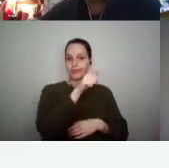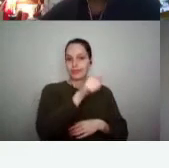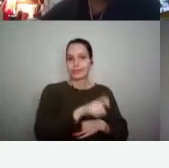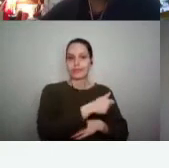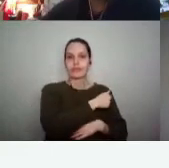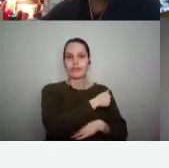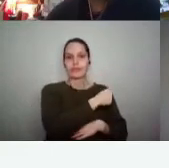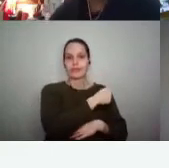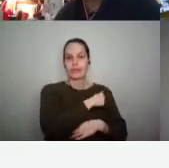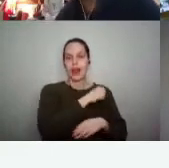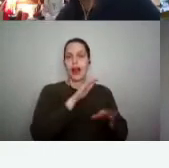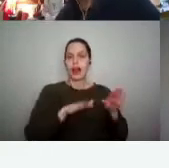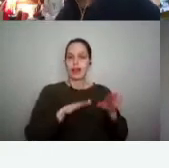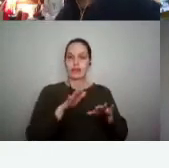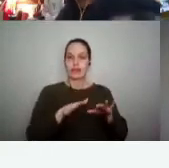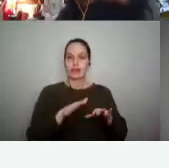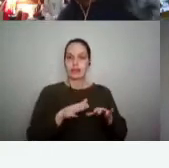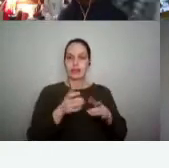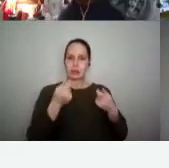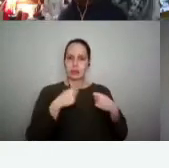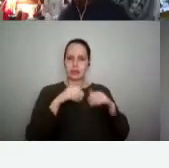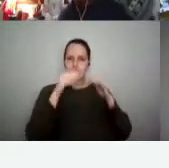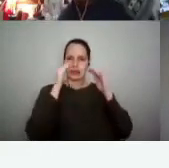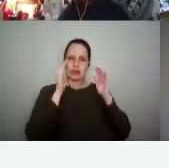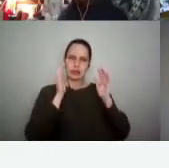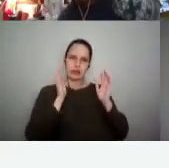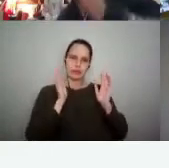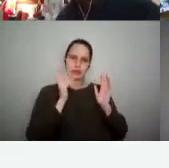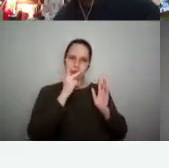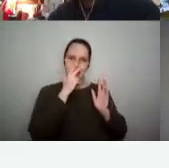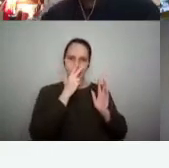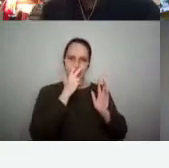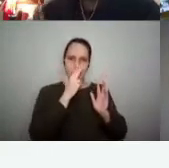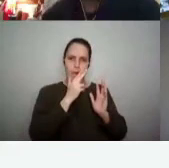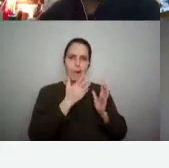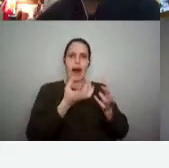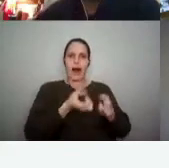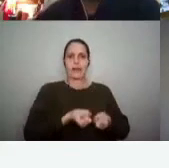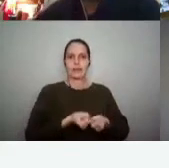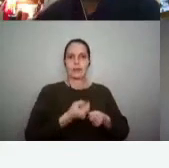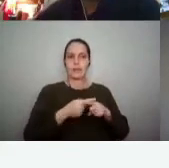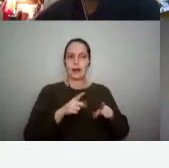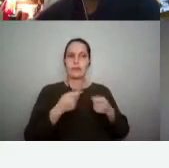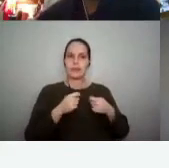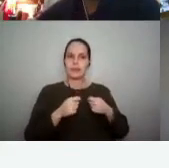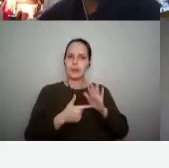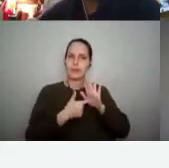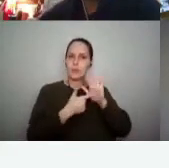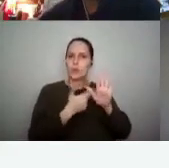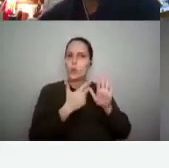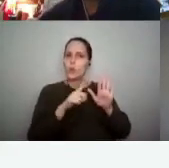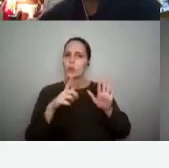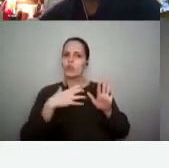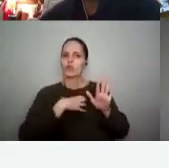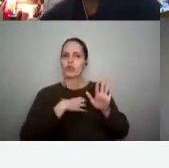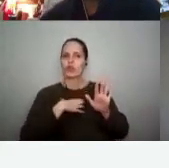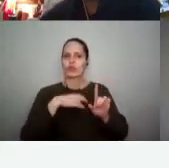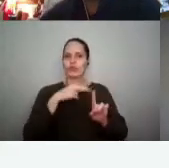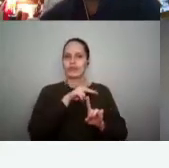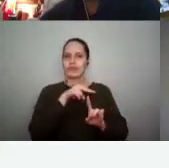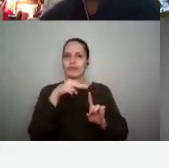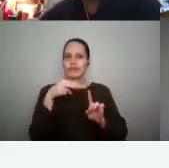que nós precisamos considerá-los, mas é preciso ressignificá-los, muitas vezes, a partir da